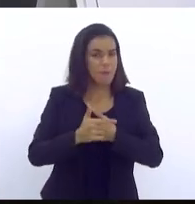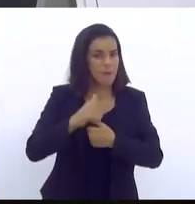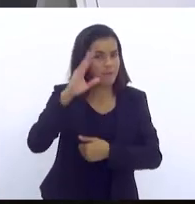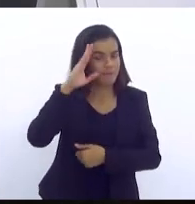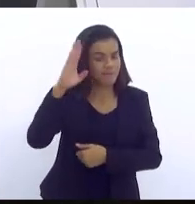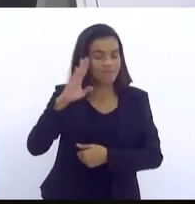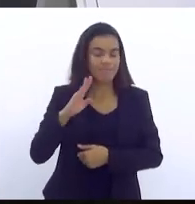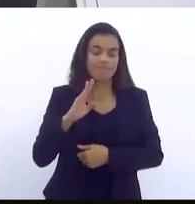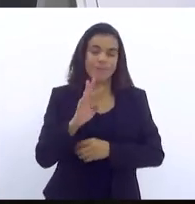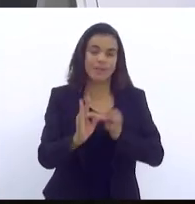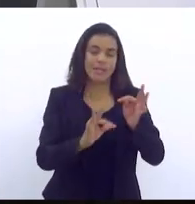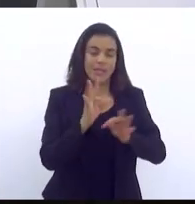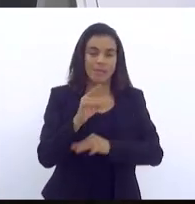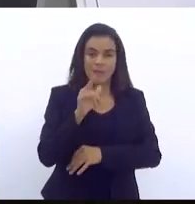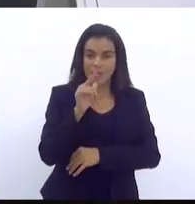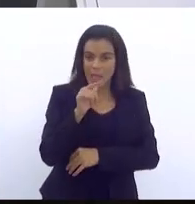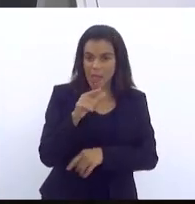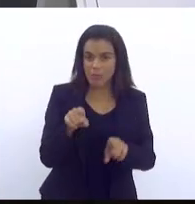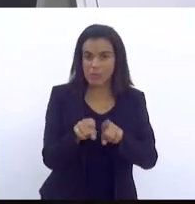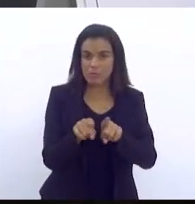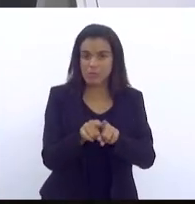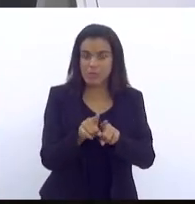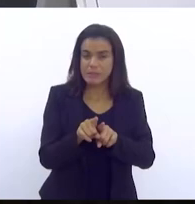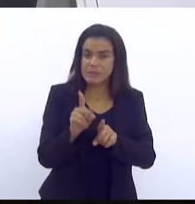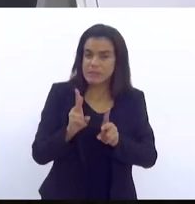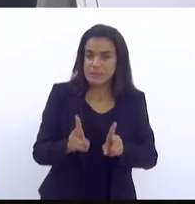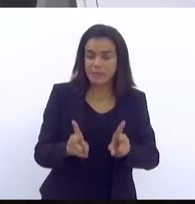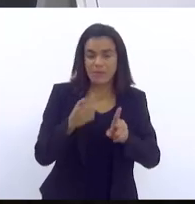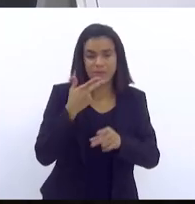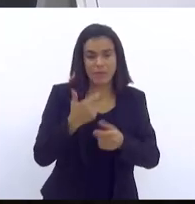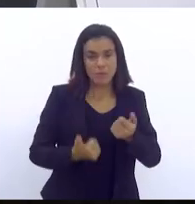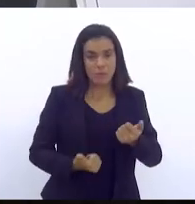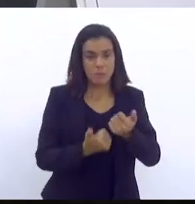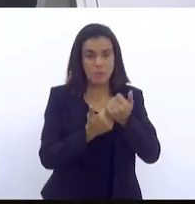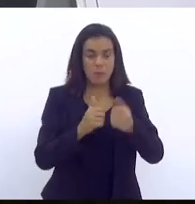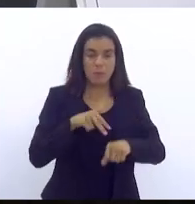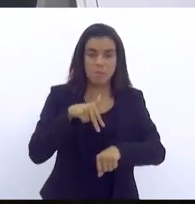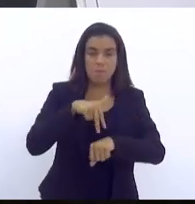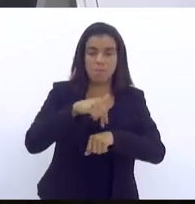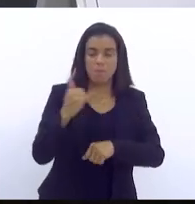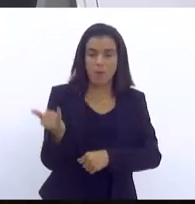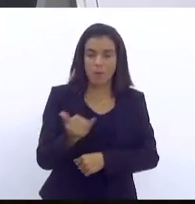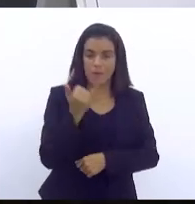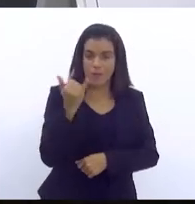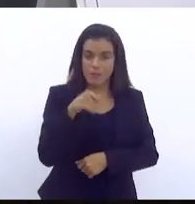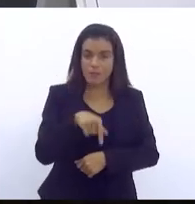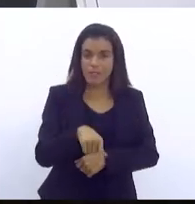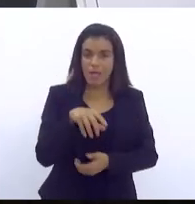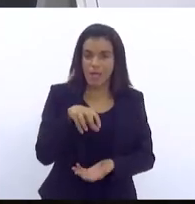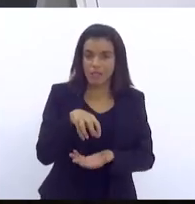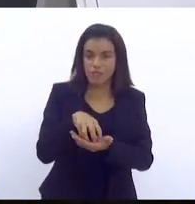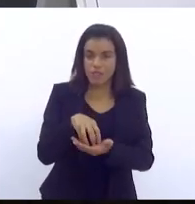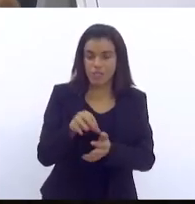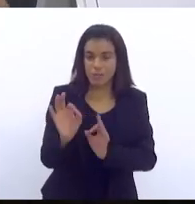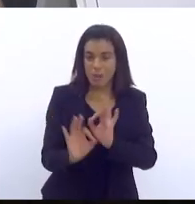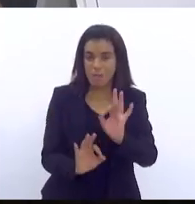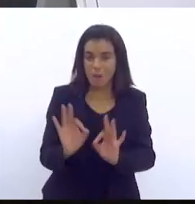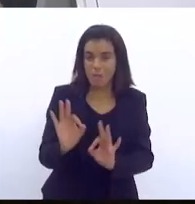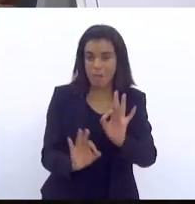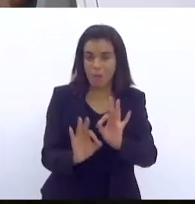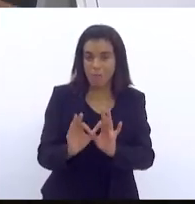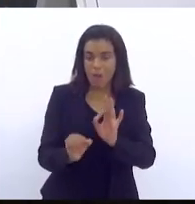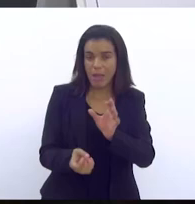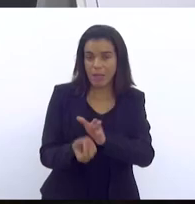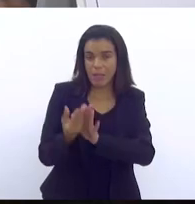saneamento básico cada vez mais é fomentada a importância e o protagonismo da agência reguladora não só para regular para normas de